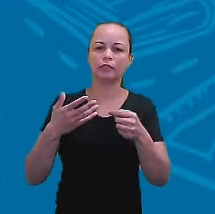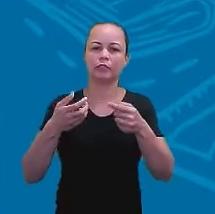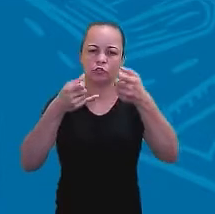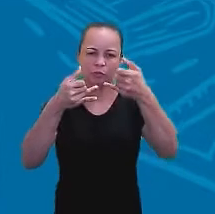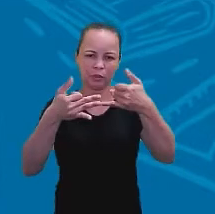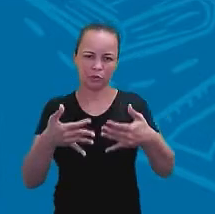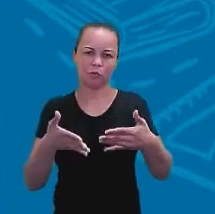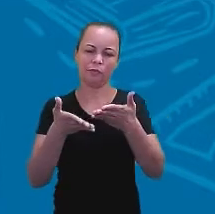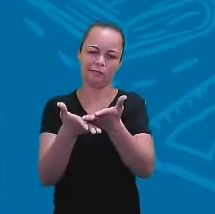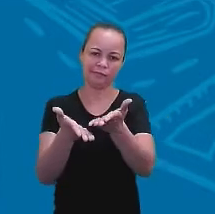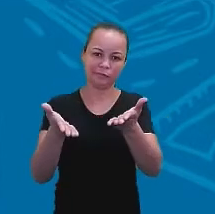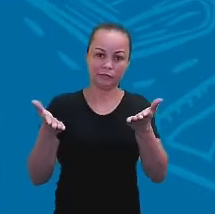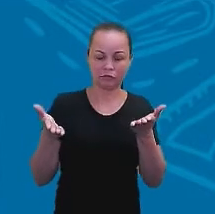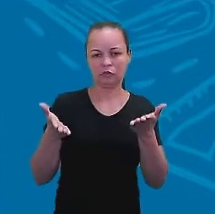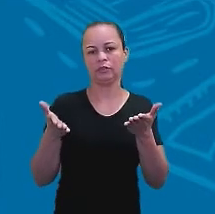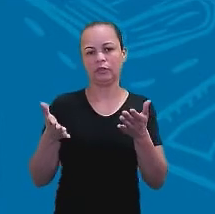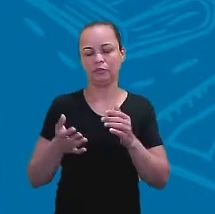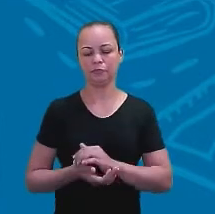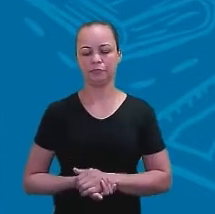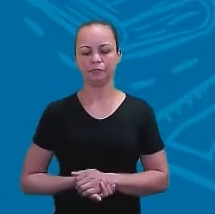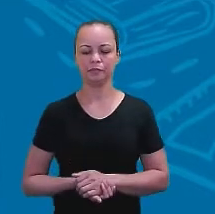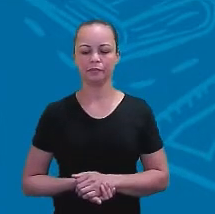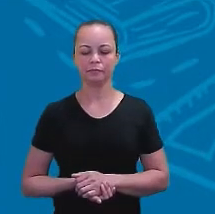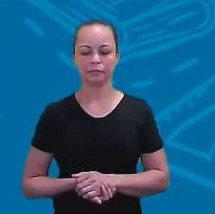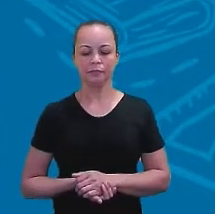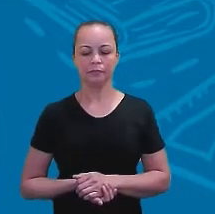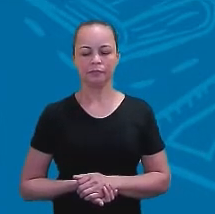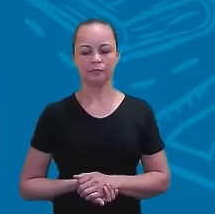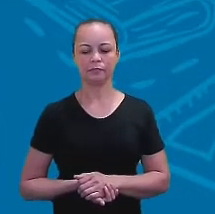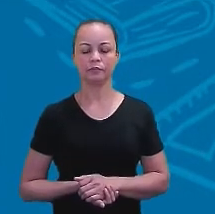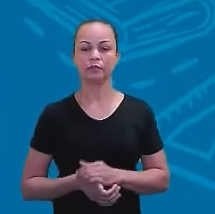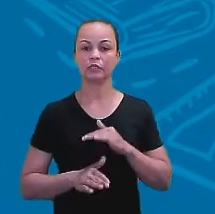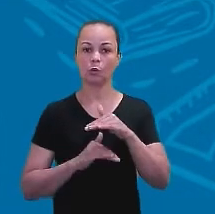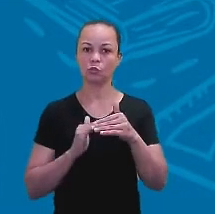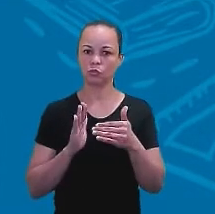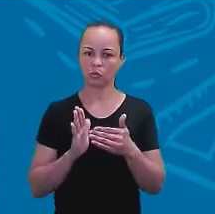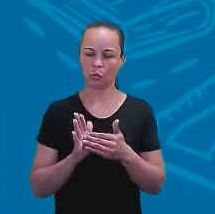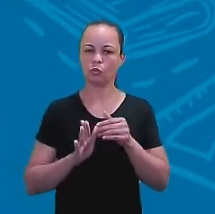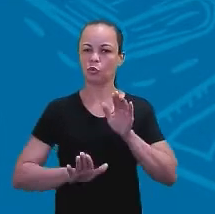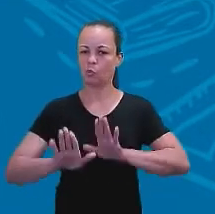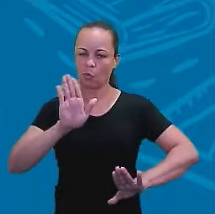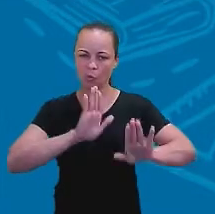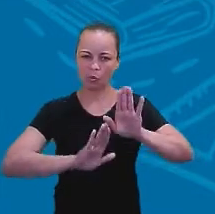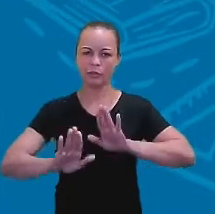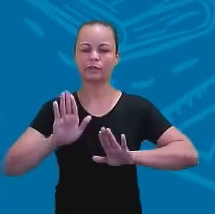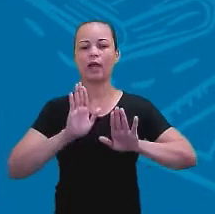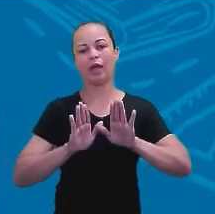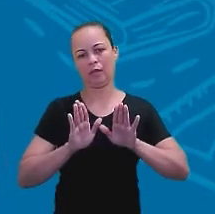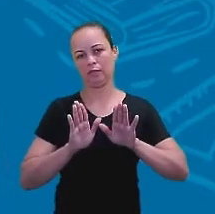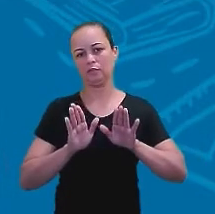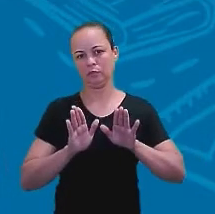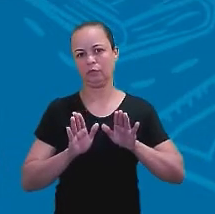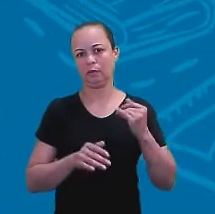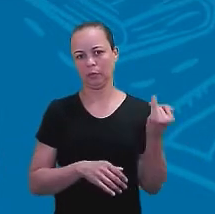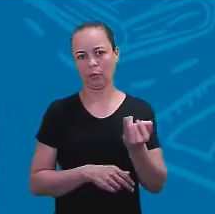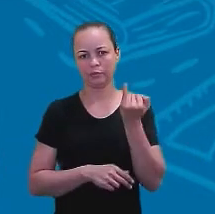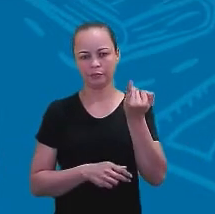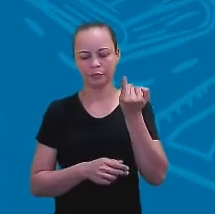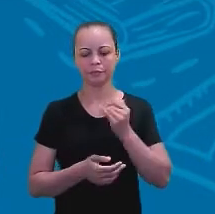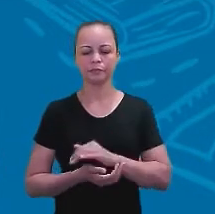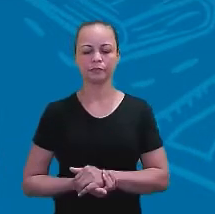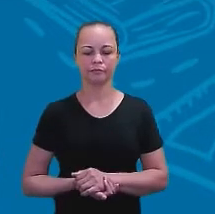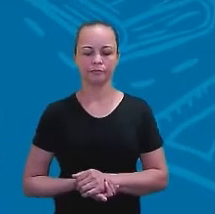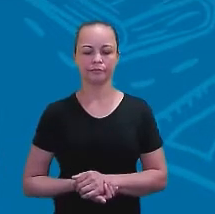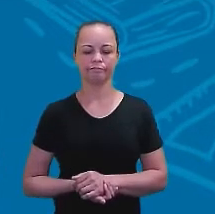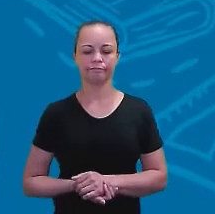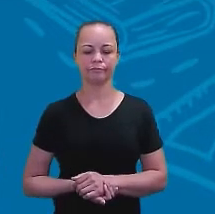para vocês até aqui, tá ok? Então, todo cuidado que a gente puder ter, ainda assim é pouco. E a